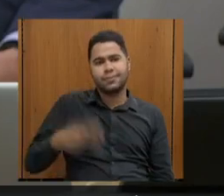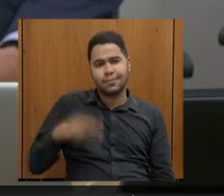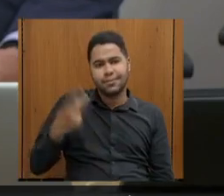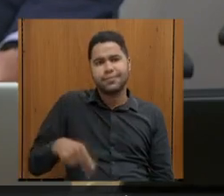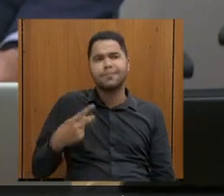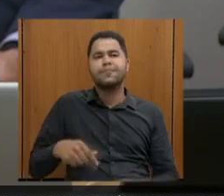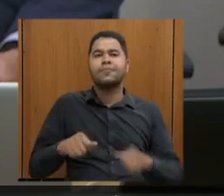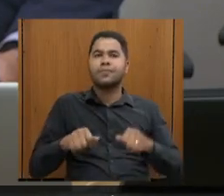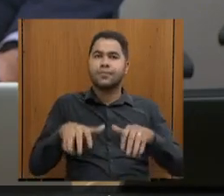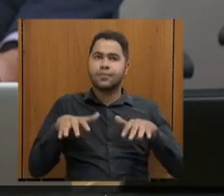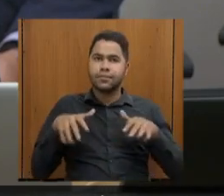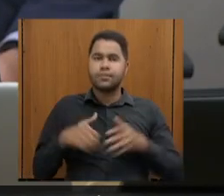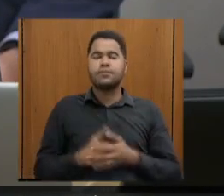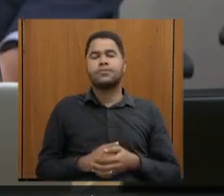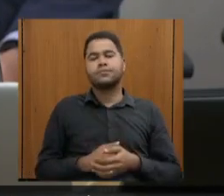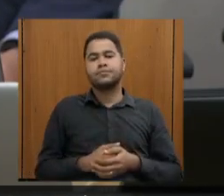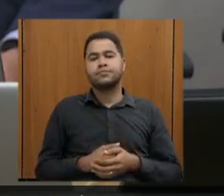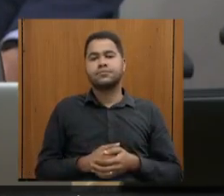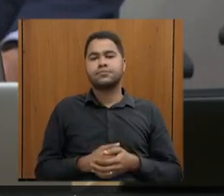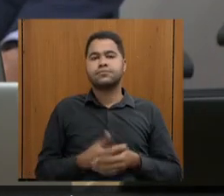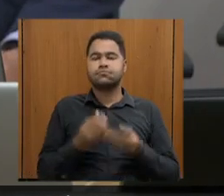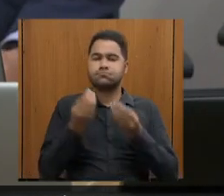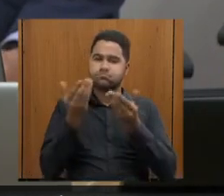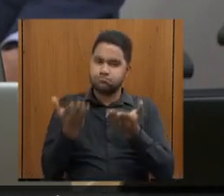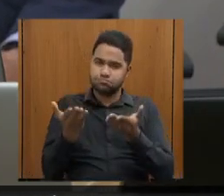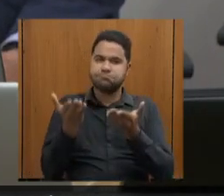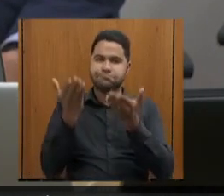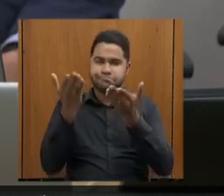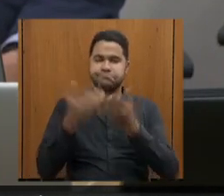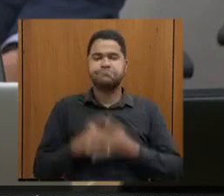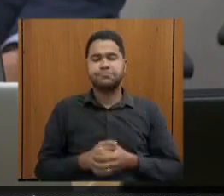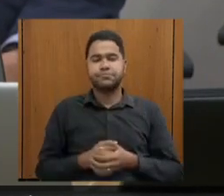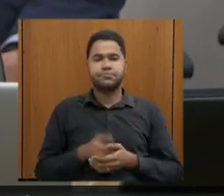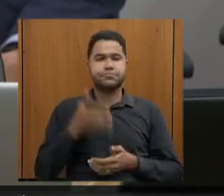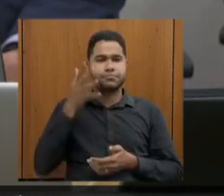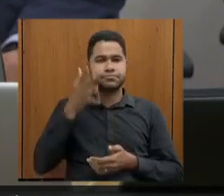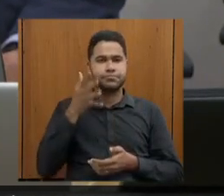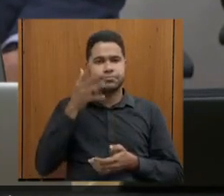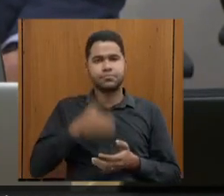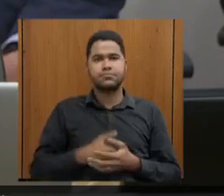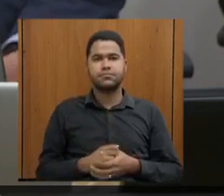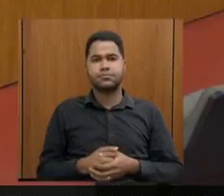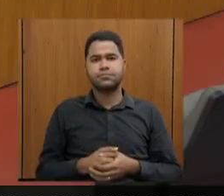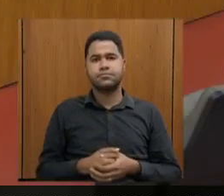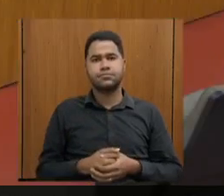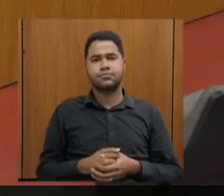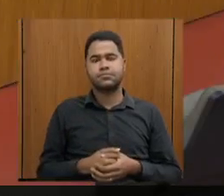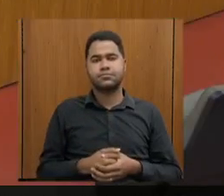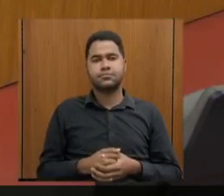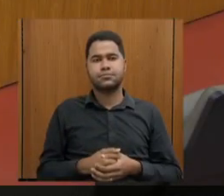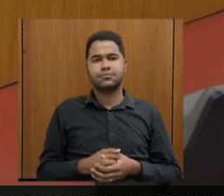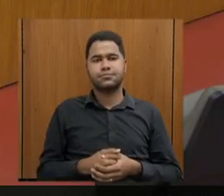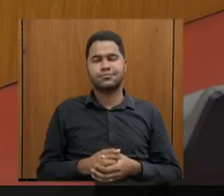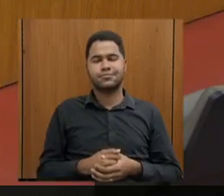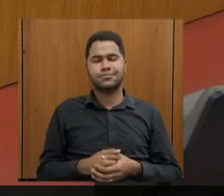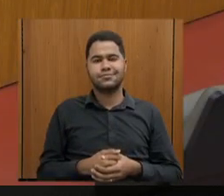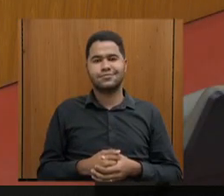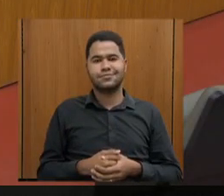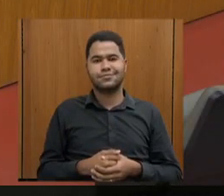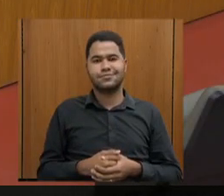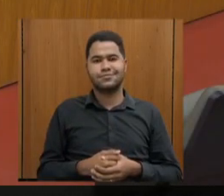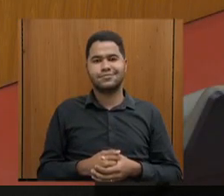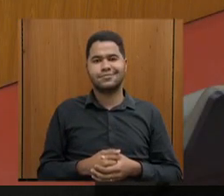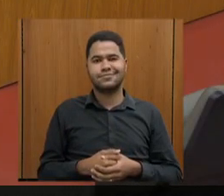audiência pública o conselho da palavra vossa excelência tá ligada Sandra